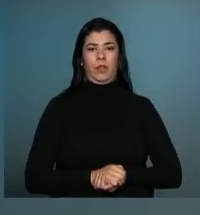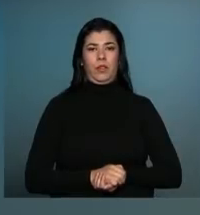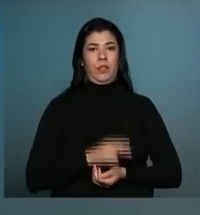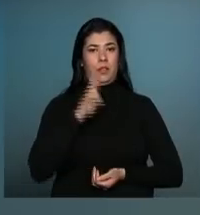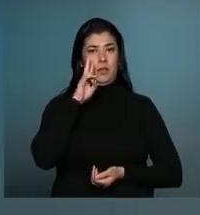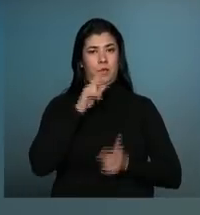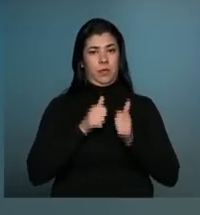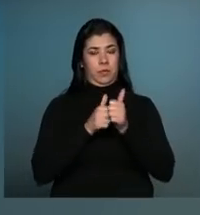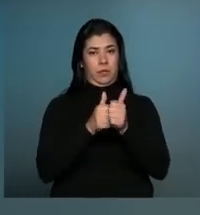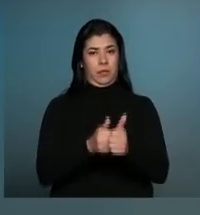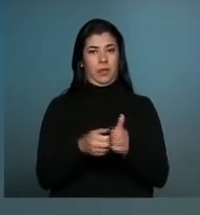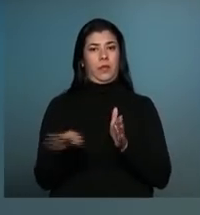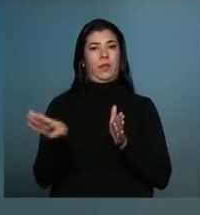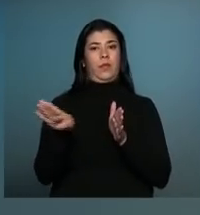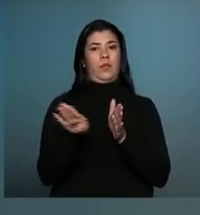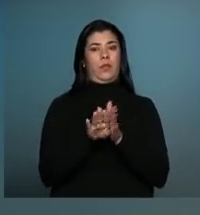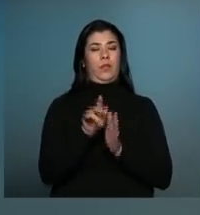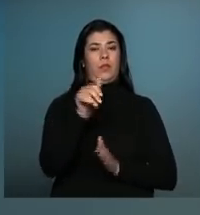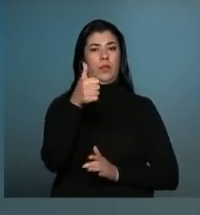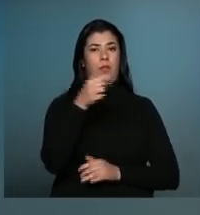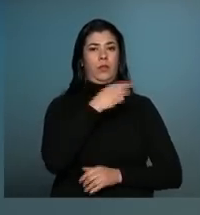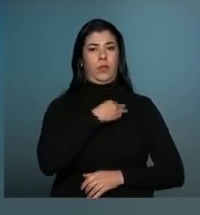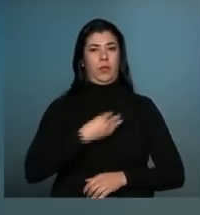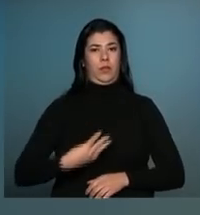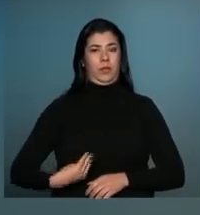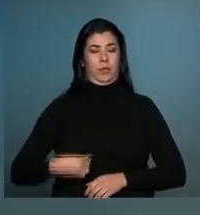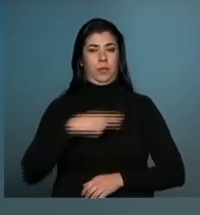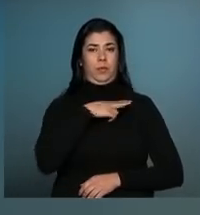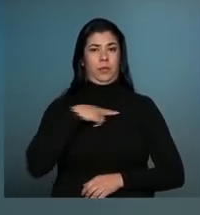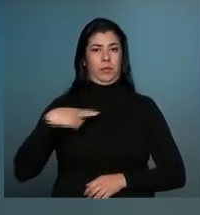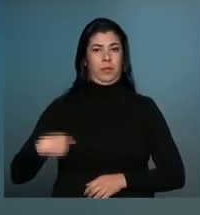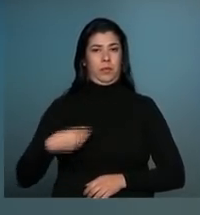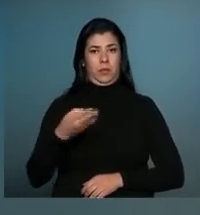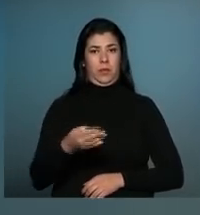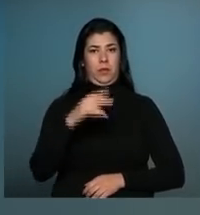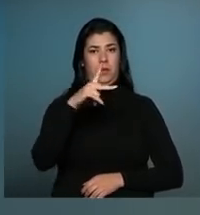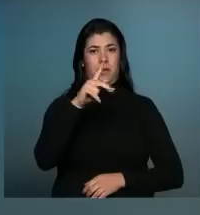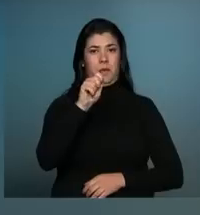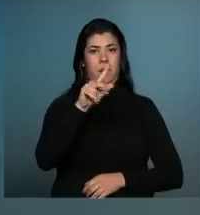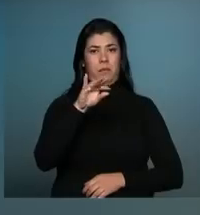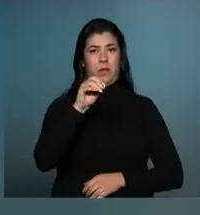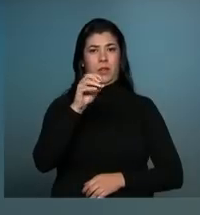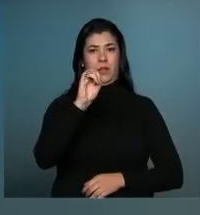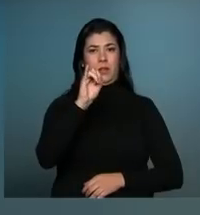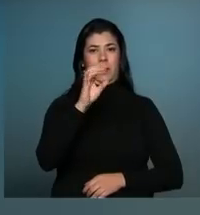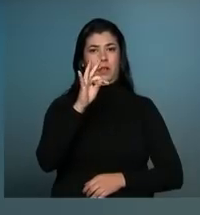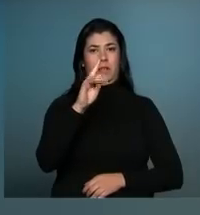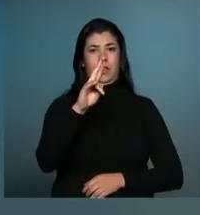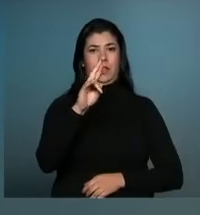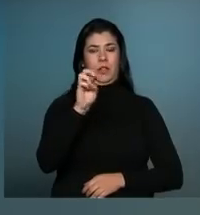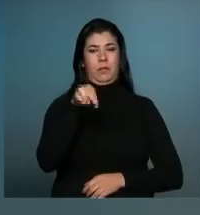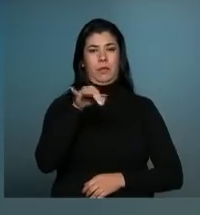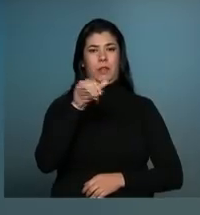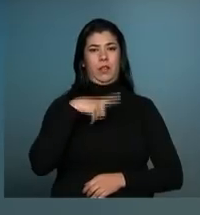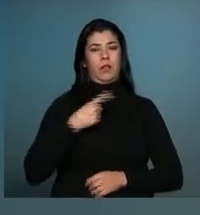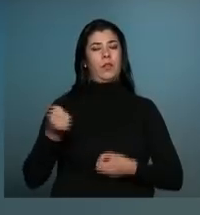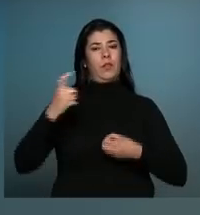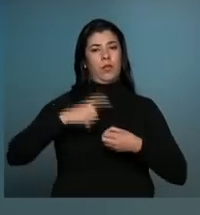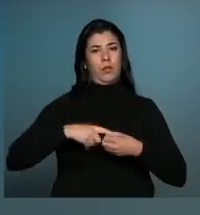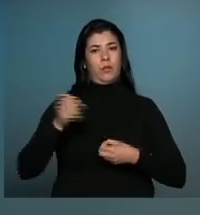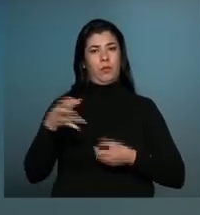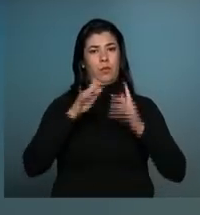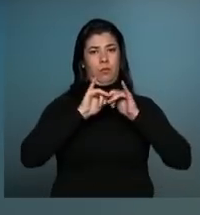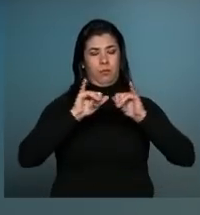Você acompanhou a chegada do primeiro-ministro chinês ao Palácio do Itamaraty, onde foi recebido pela presidenta Dilma Rousseff. Nós podemos voltar a